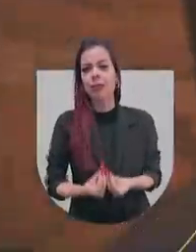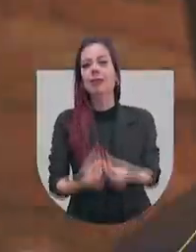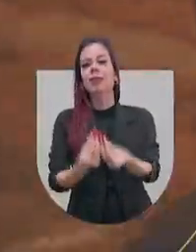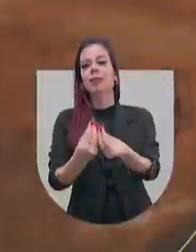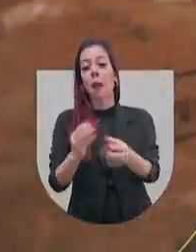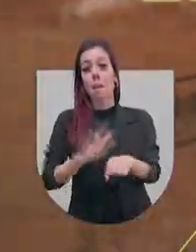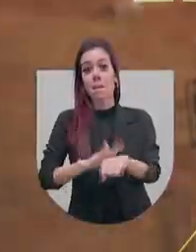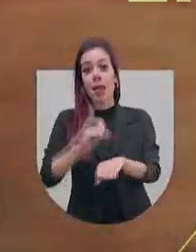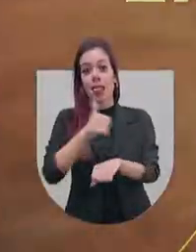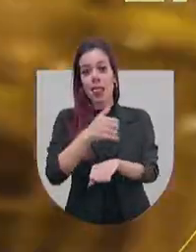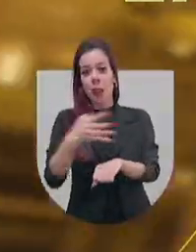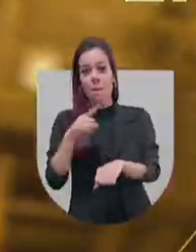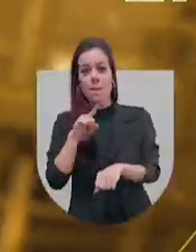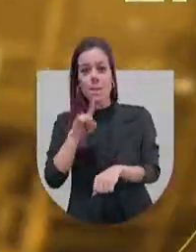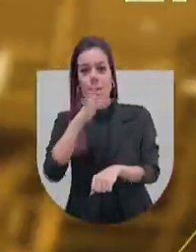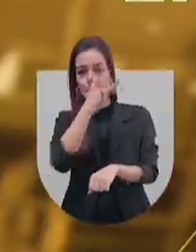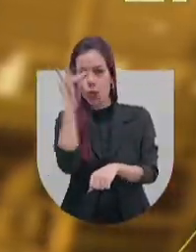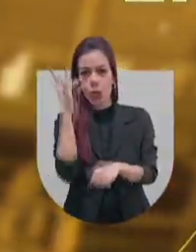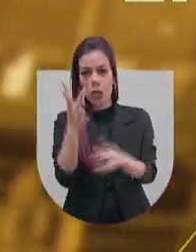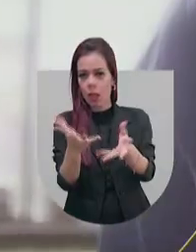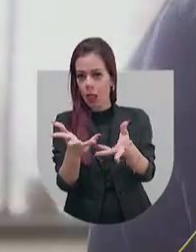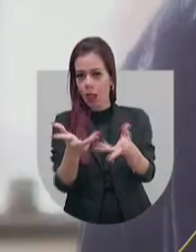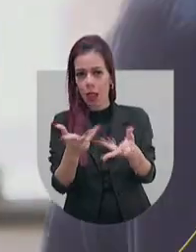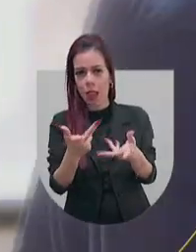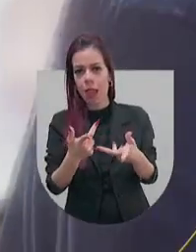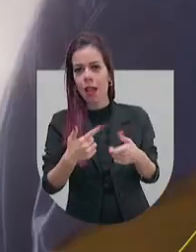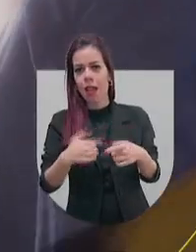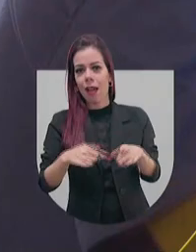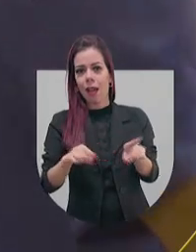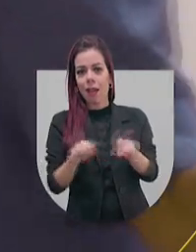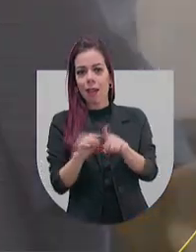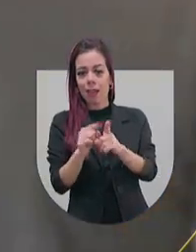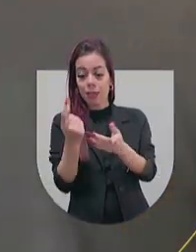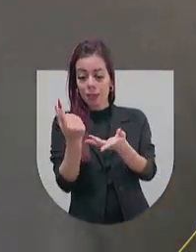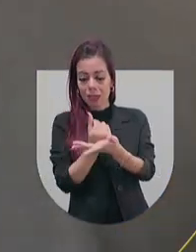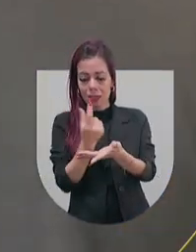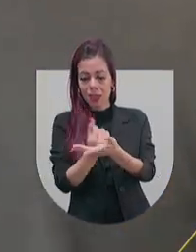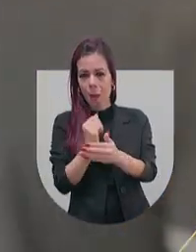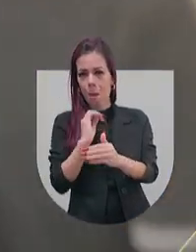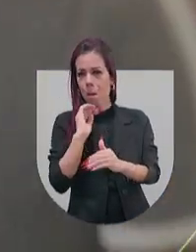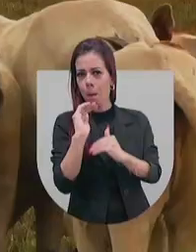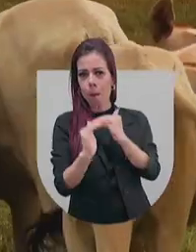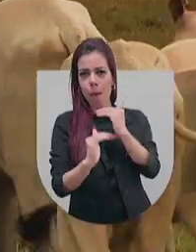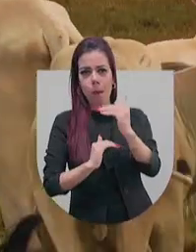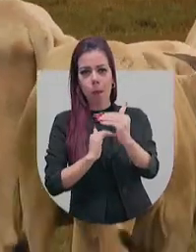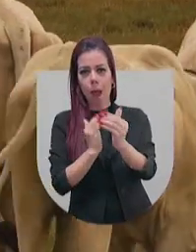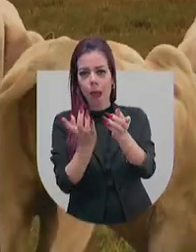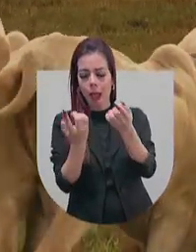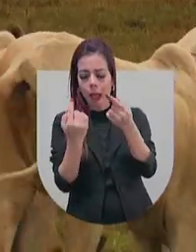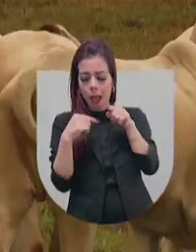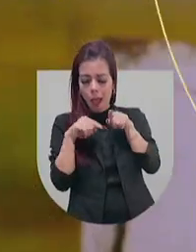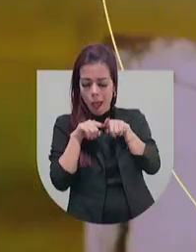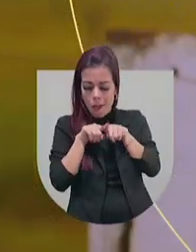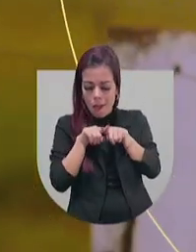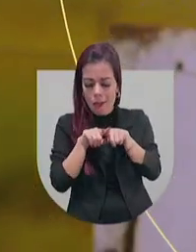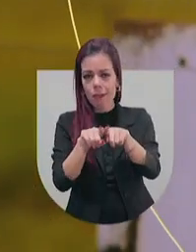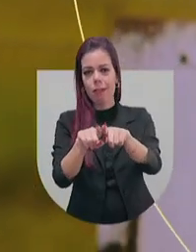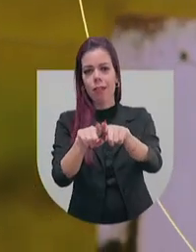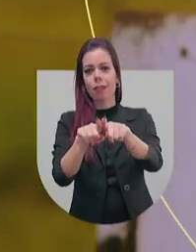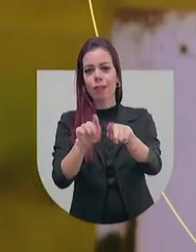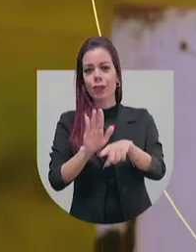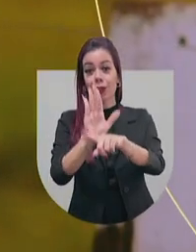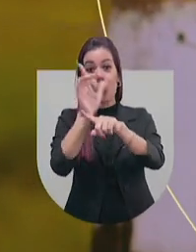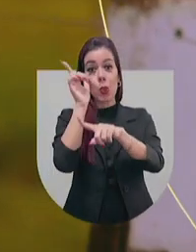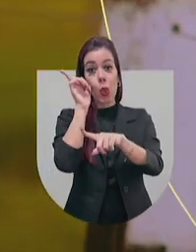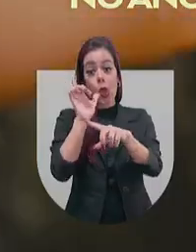de 144 mil pessoas qualificadas que fazem a economia girar. Lado a lado, para te ajudar a